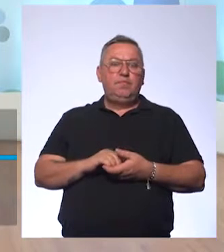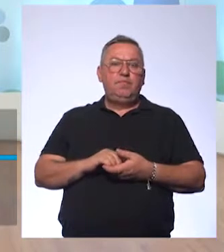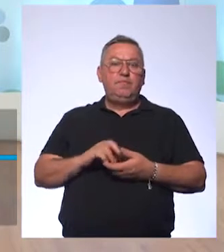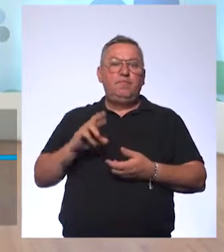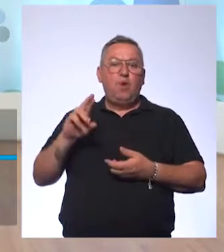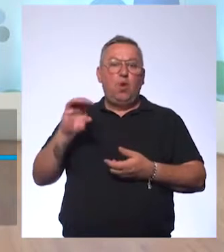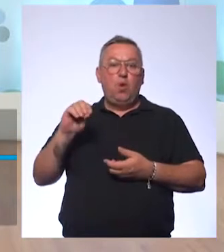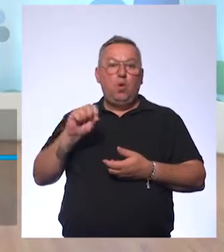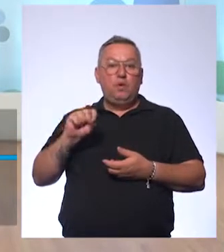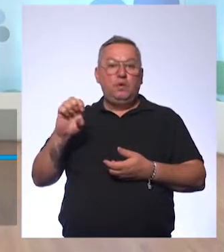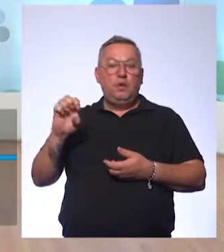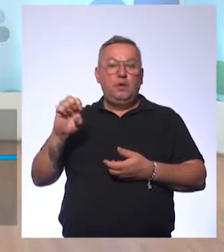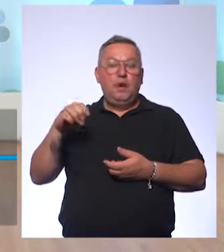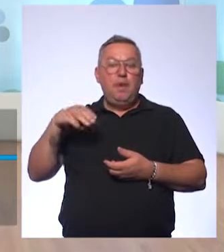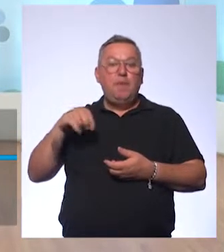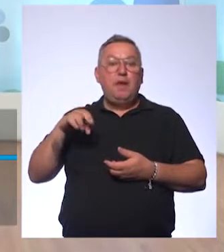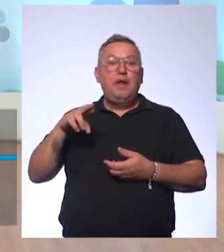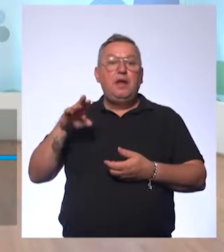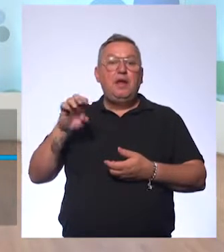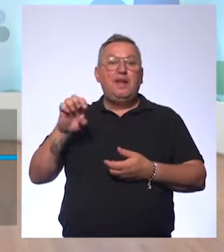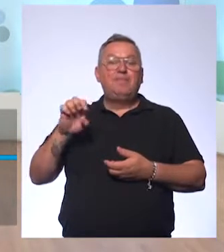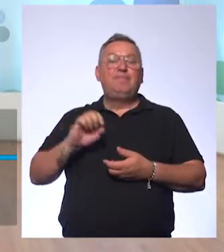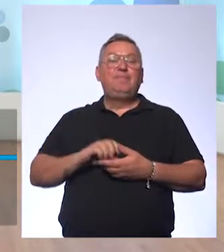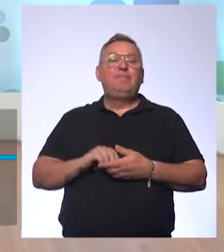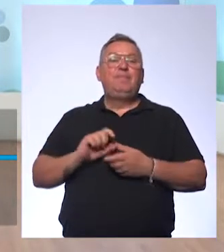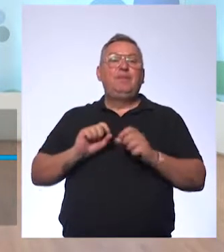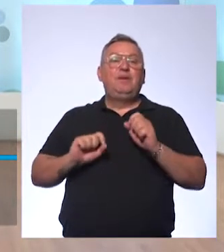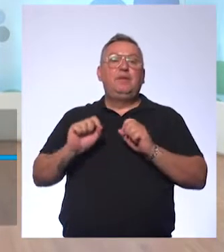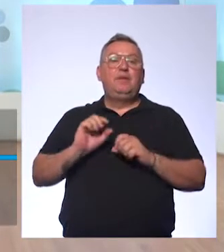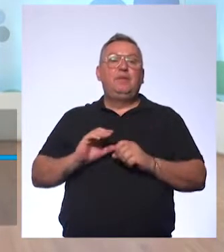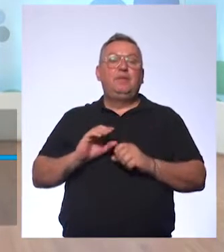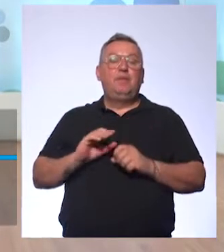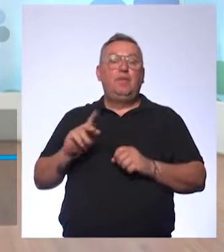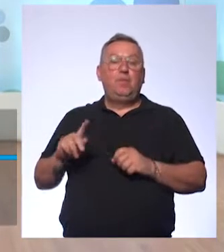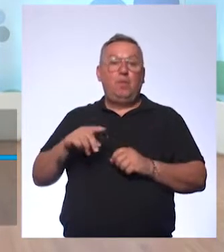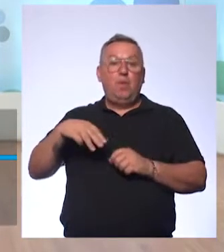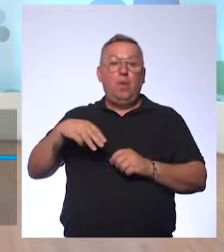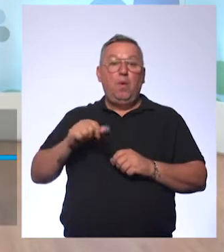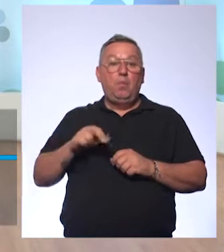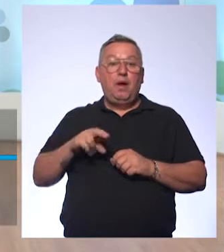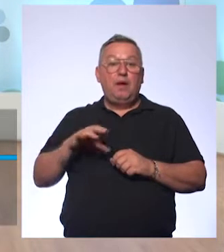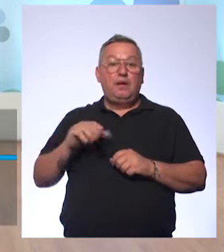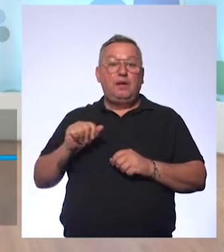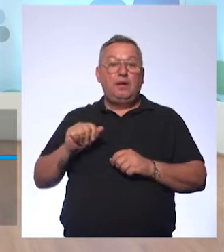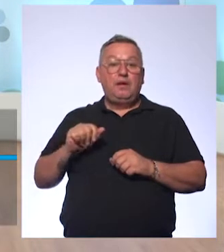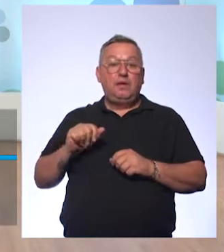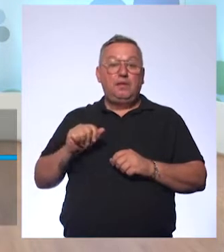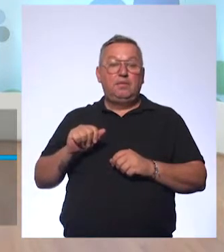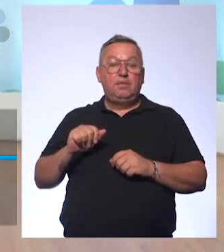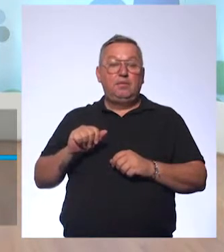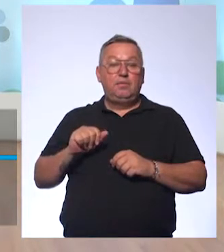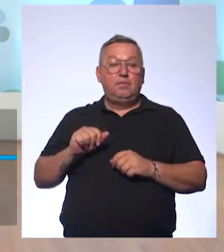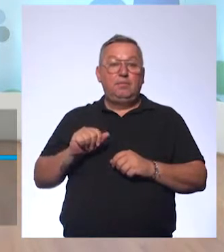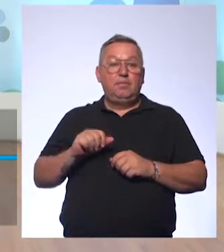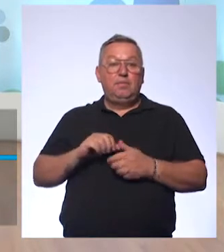né? Isso mesmo. Deixa eu ver quem mais colocou a C aqui. Pro Márcia, fato, são 11 horas, ele não apareceu em casa.